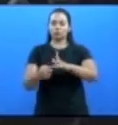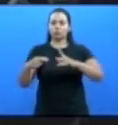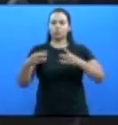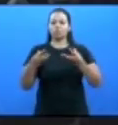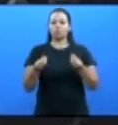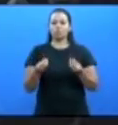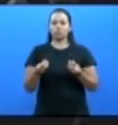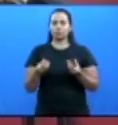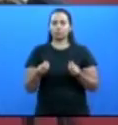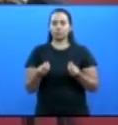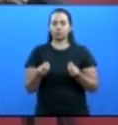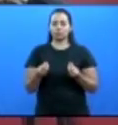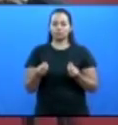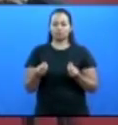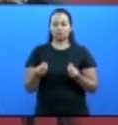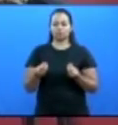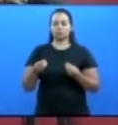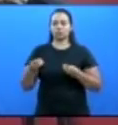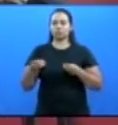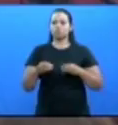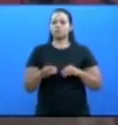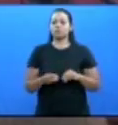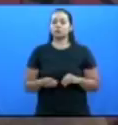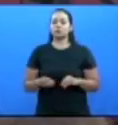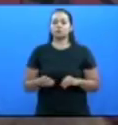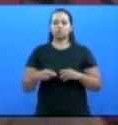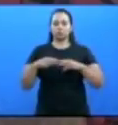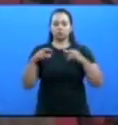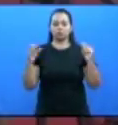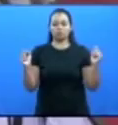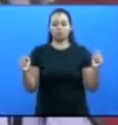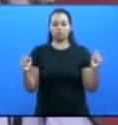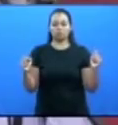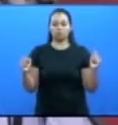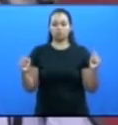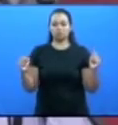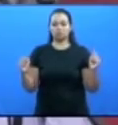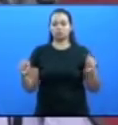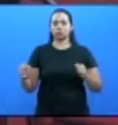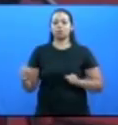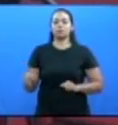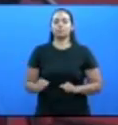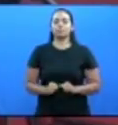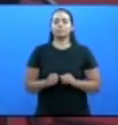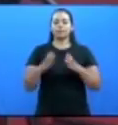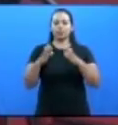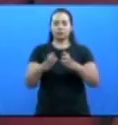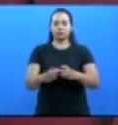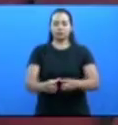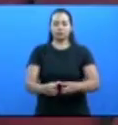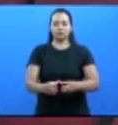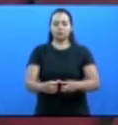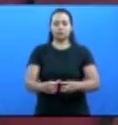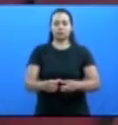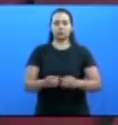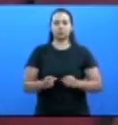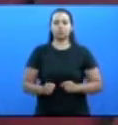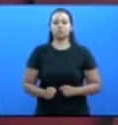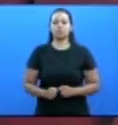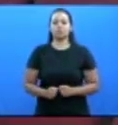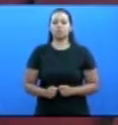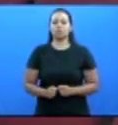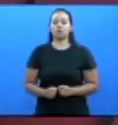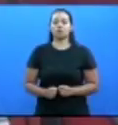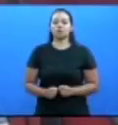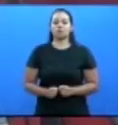as ruas de Araçatuba e ver as necessidades da nossa cidade. E, então, é através das